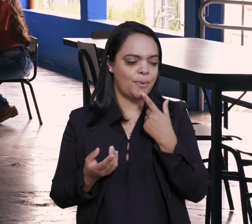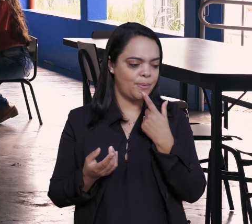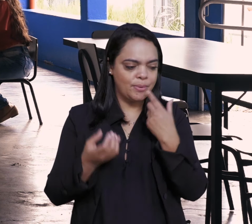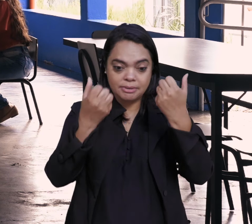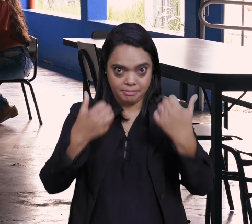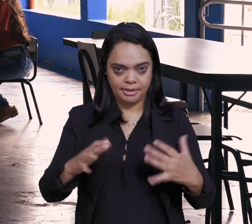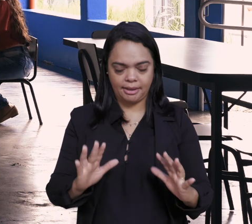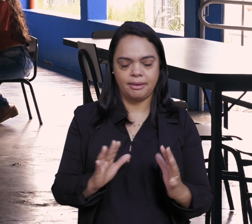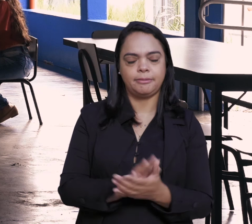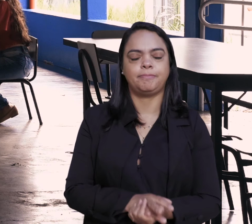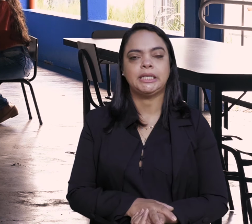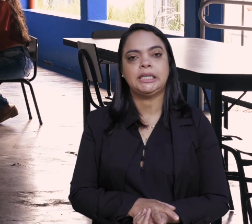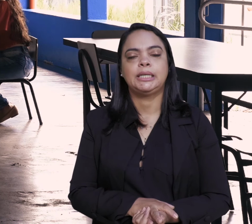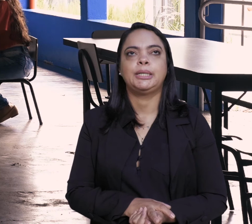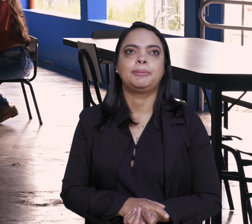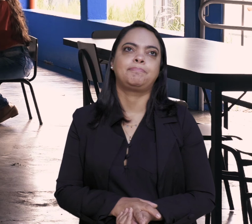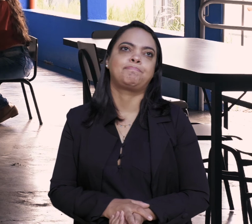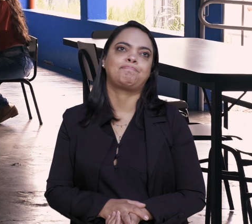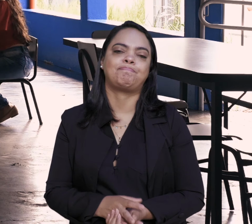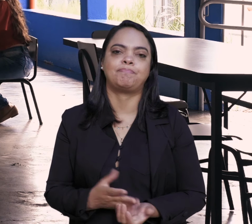como que eu posso dizer,